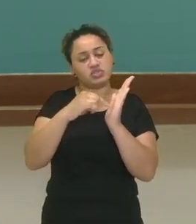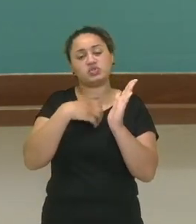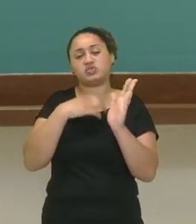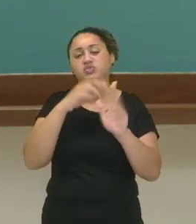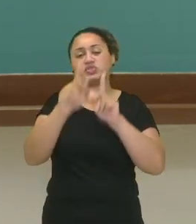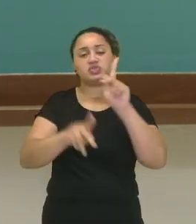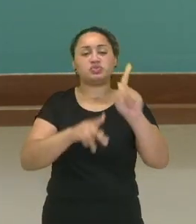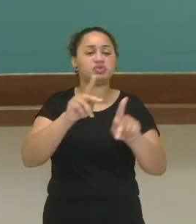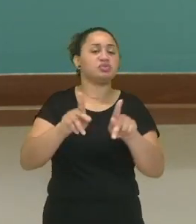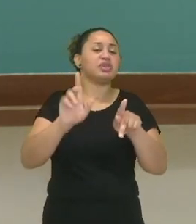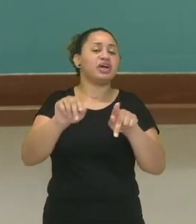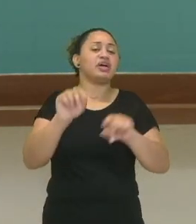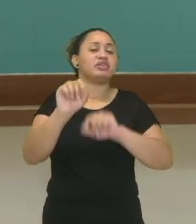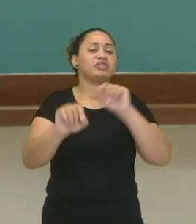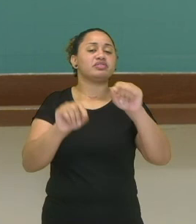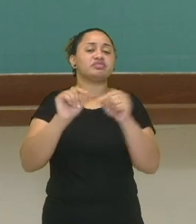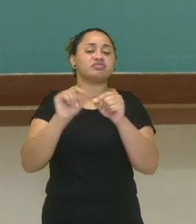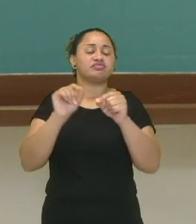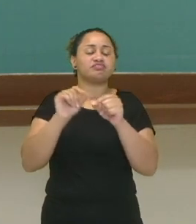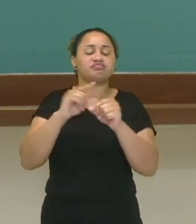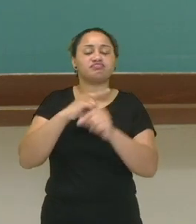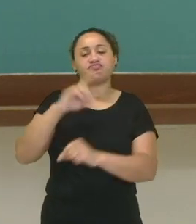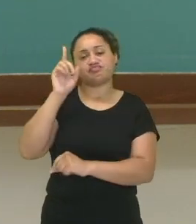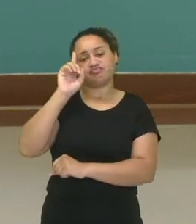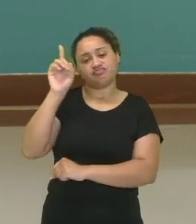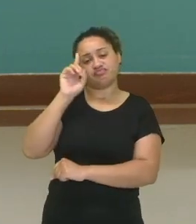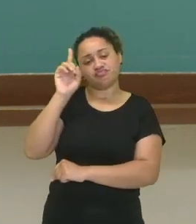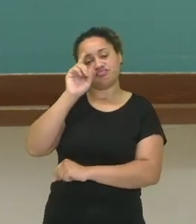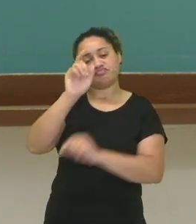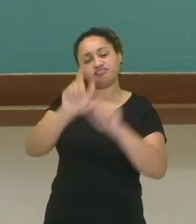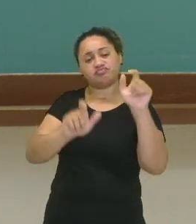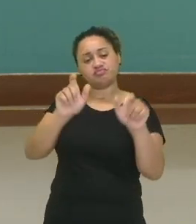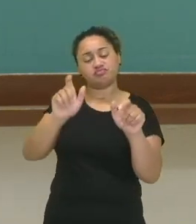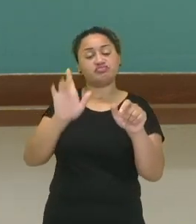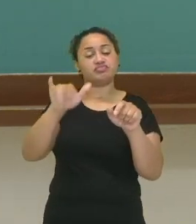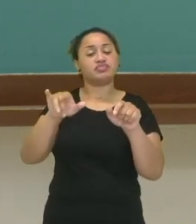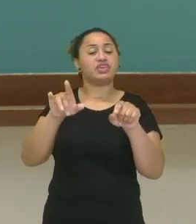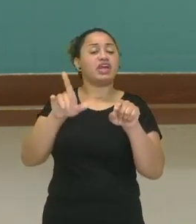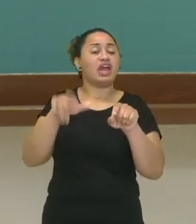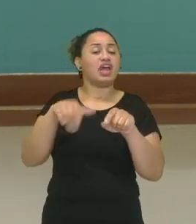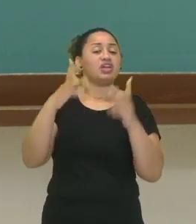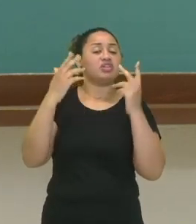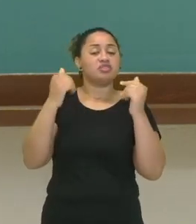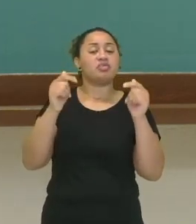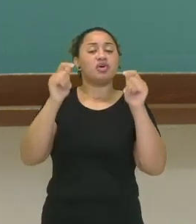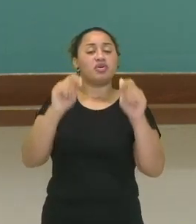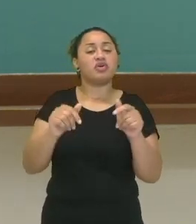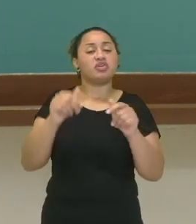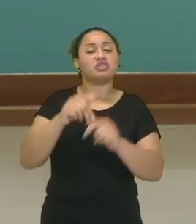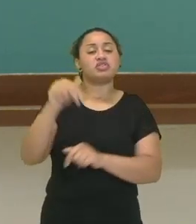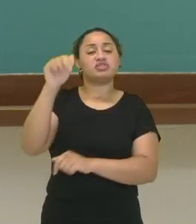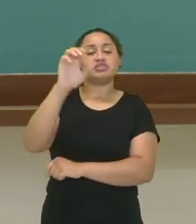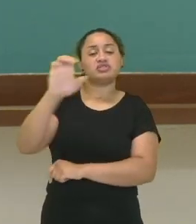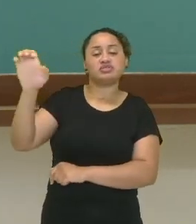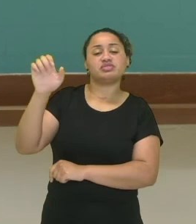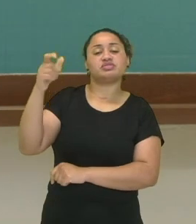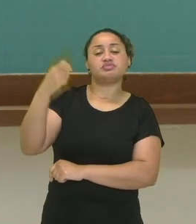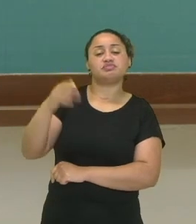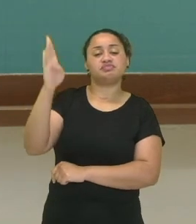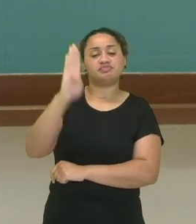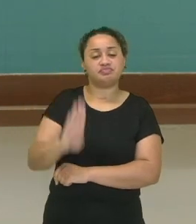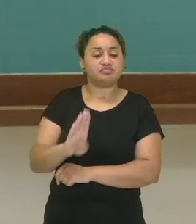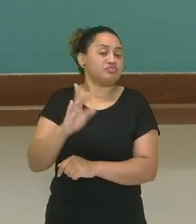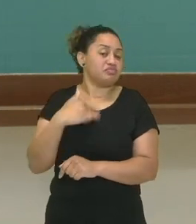popular, né, que trazem o cotidiano dessas pessoas, né, e é muito comum aonde? No Nordeste brasileiro.